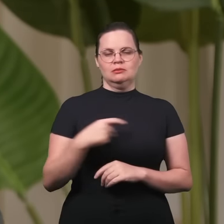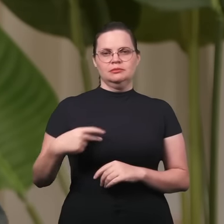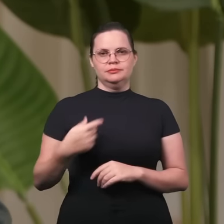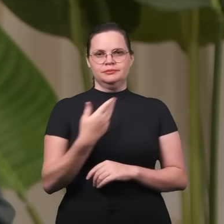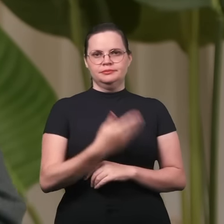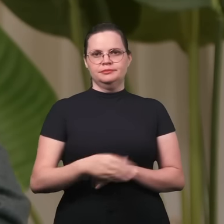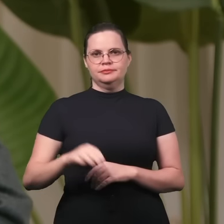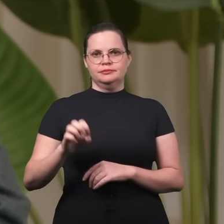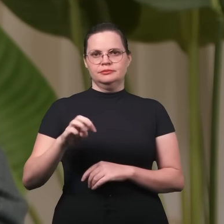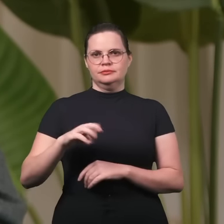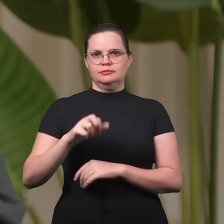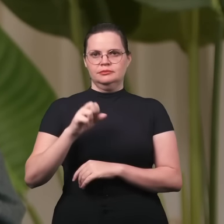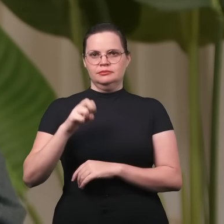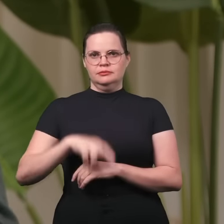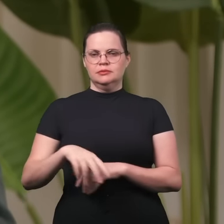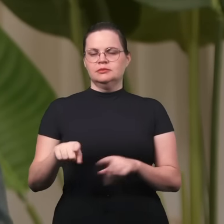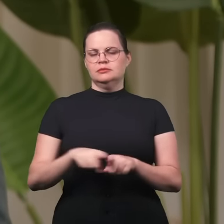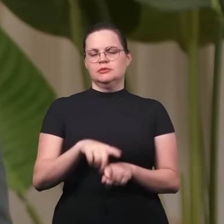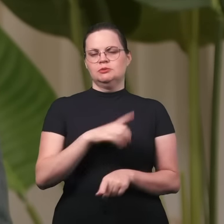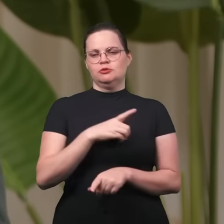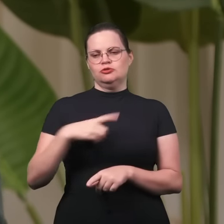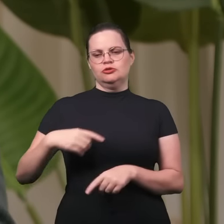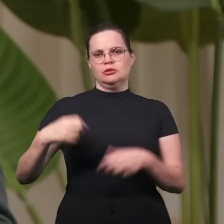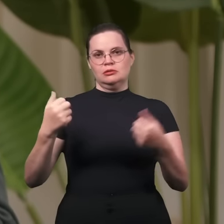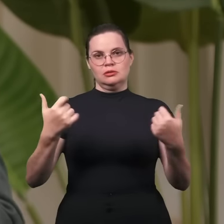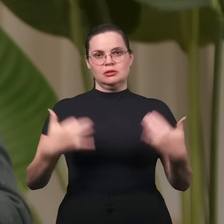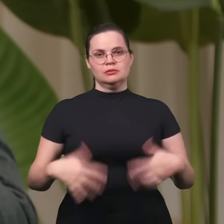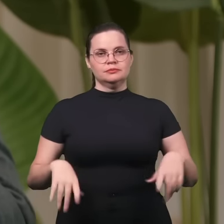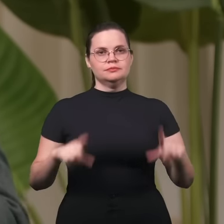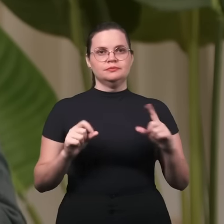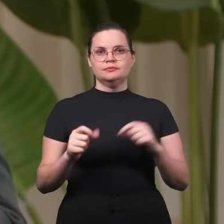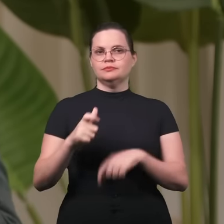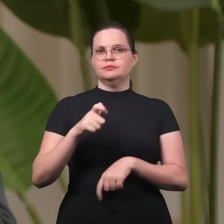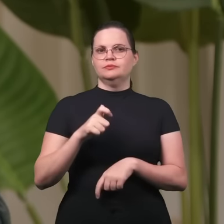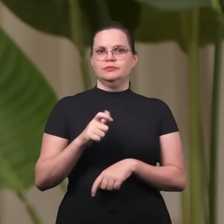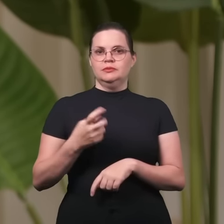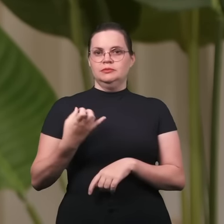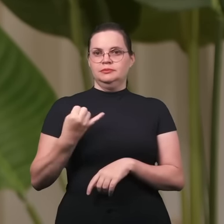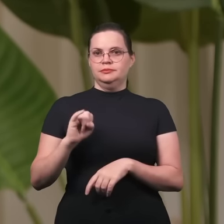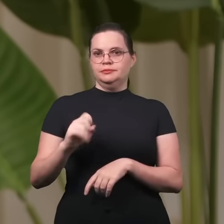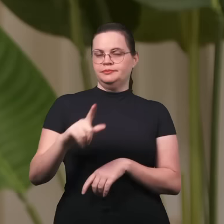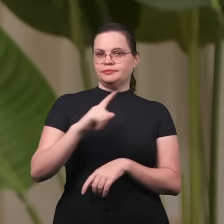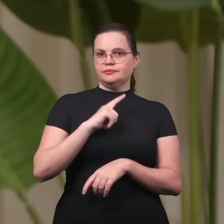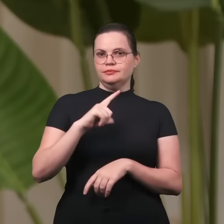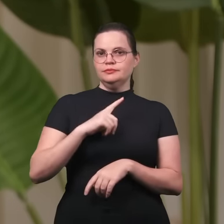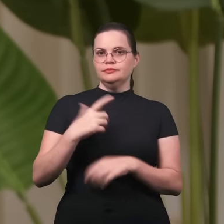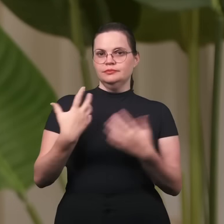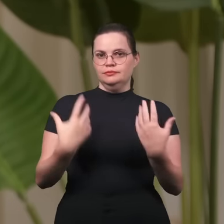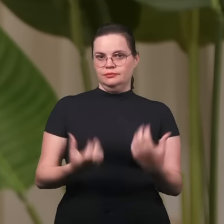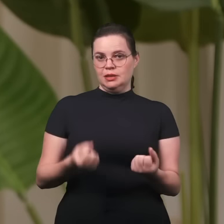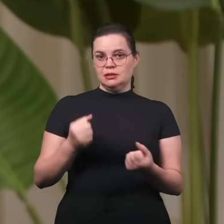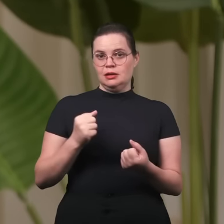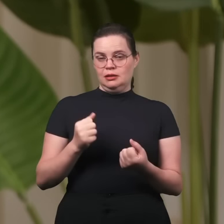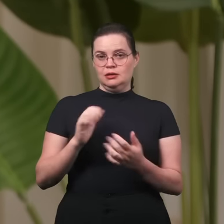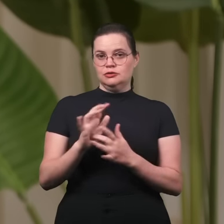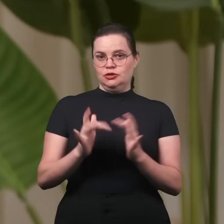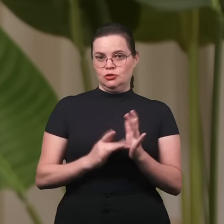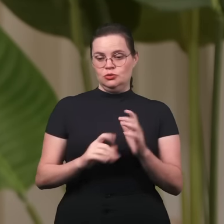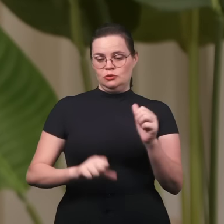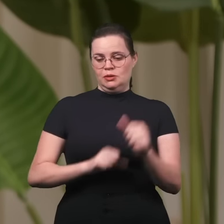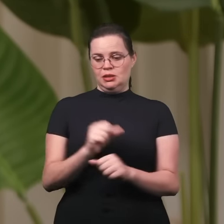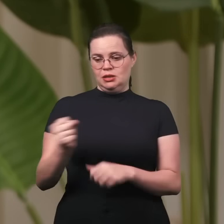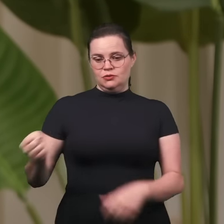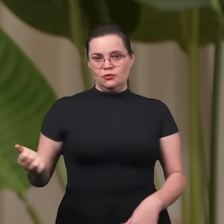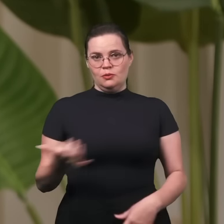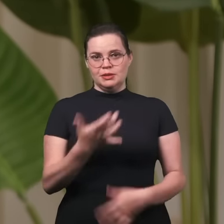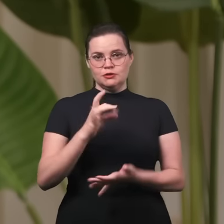Abner, está nos dizendo aqui é que quando existe uma conversão genuína, um